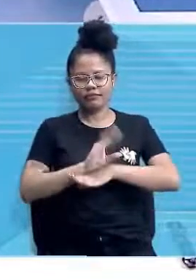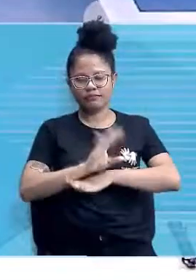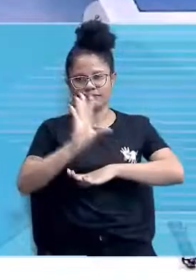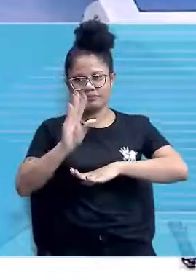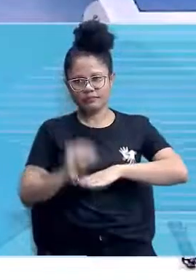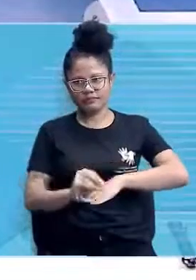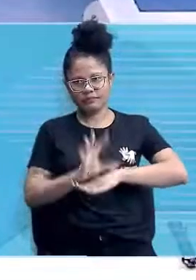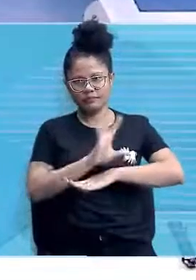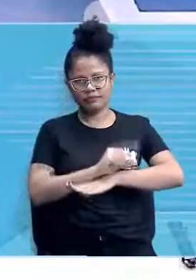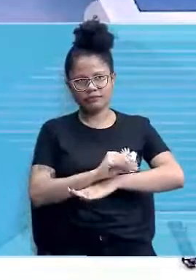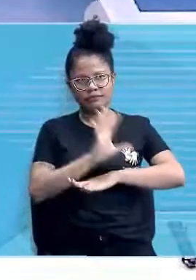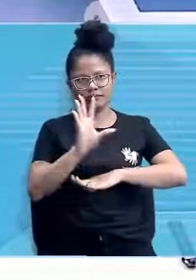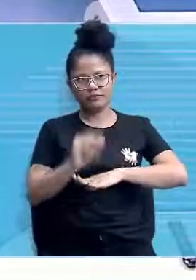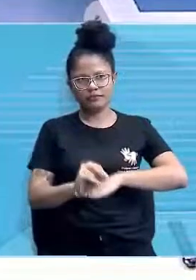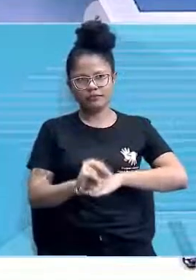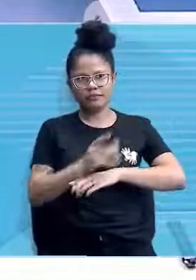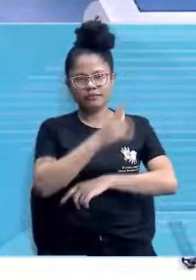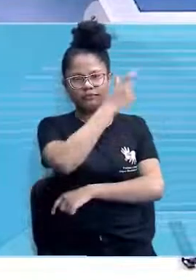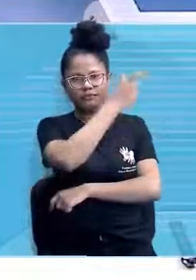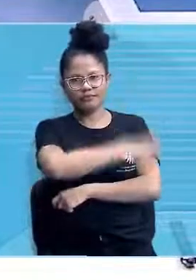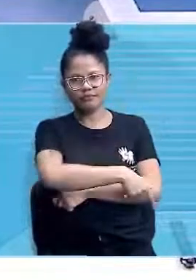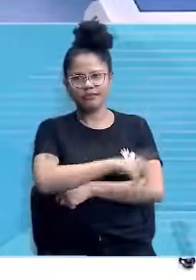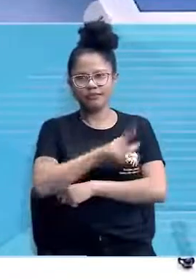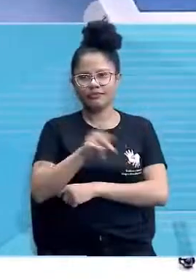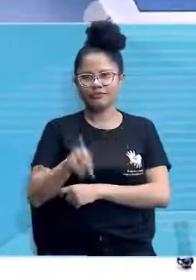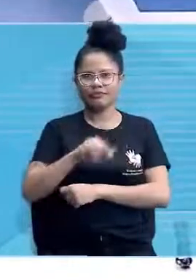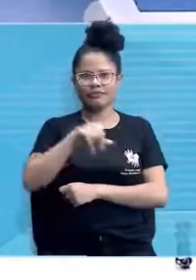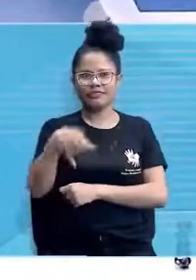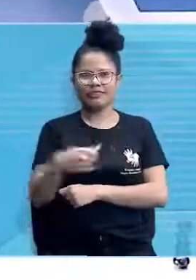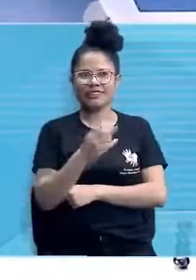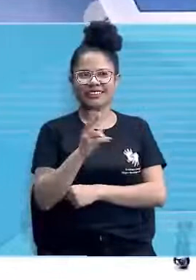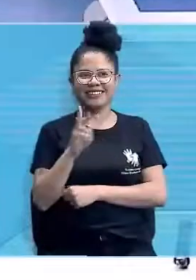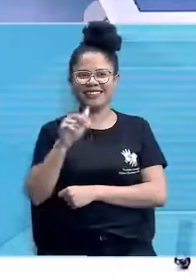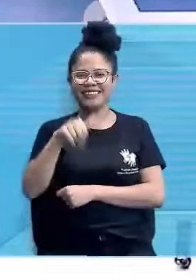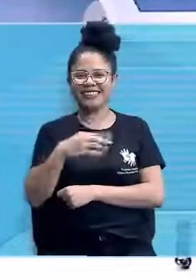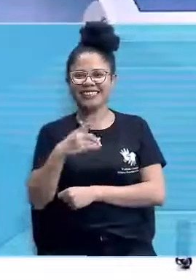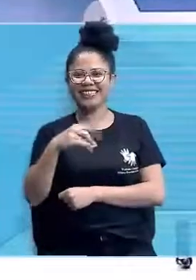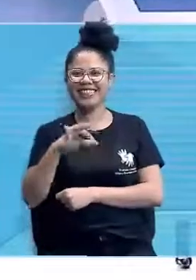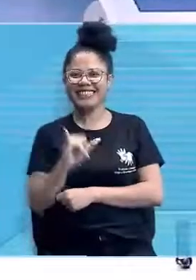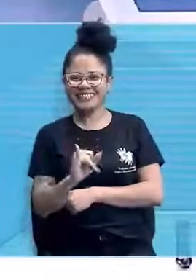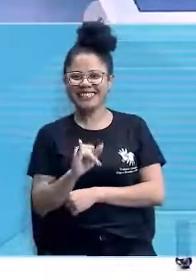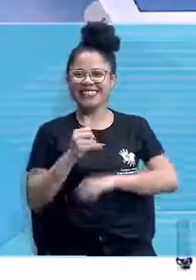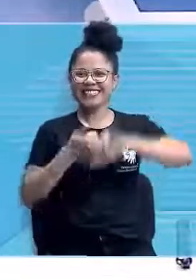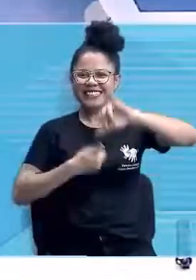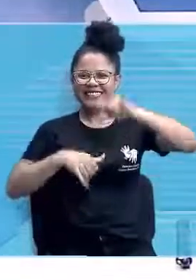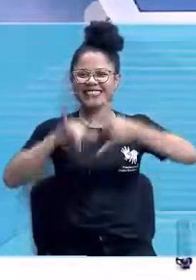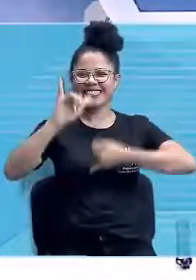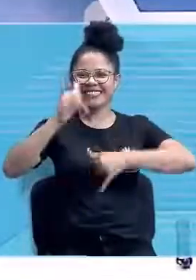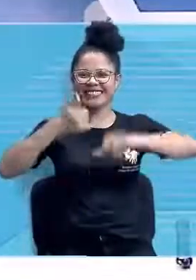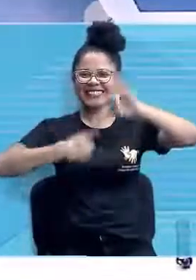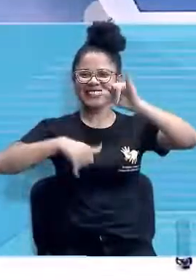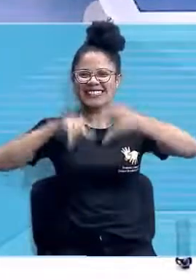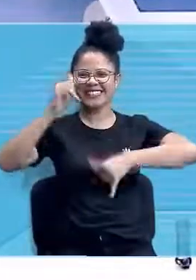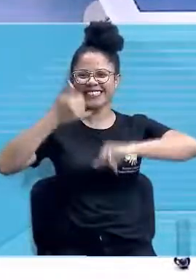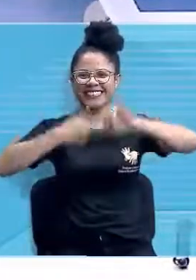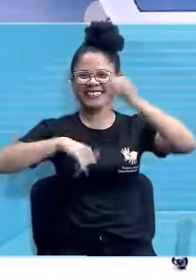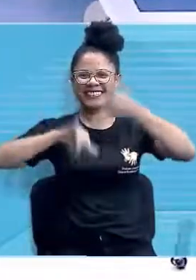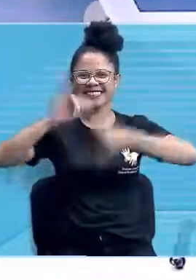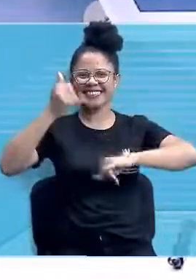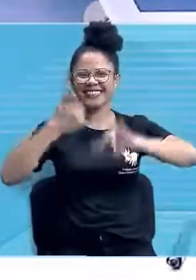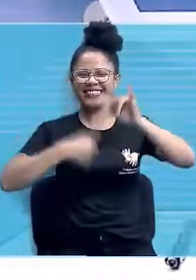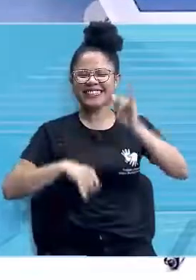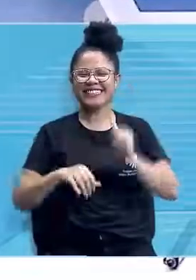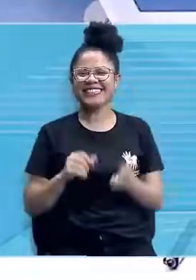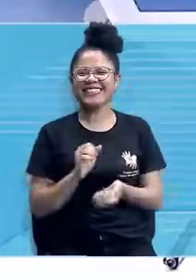muito bem Professor Jurandir Soares disciplina química estou aqui aprendendo já